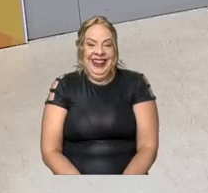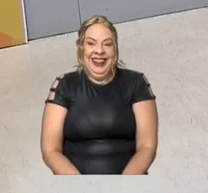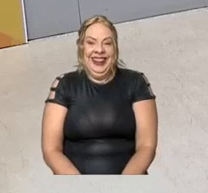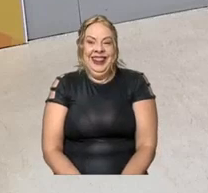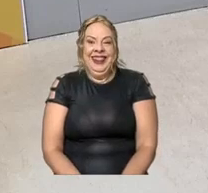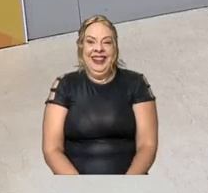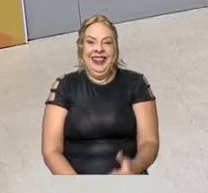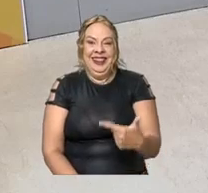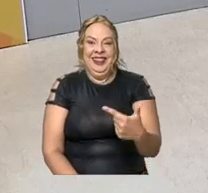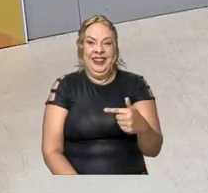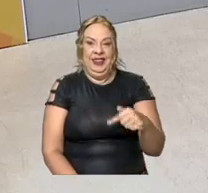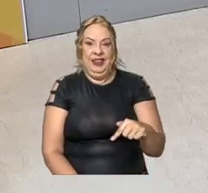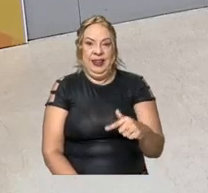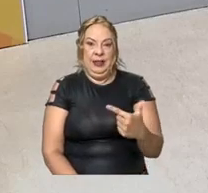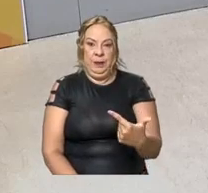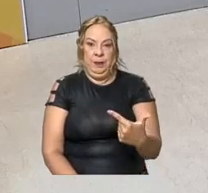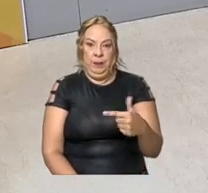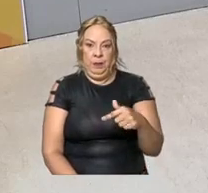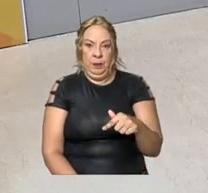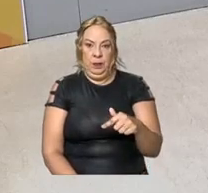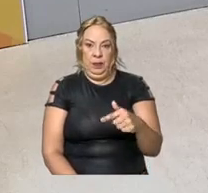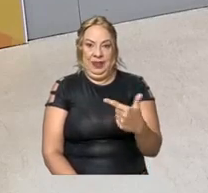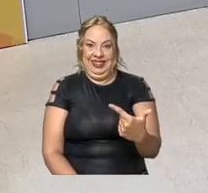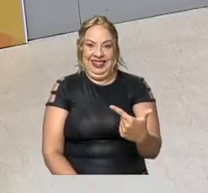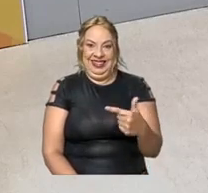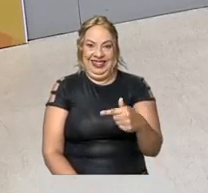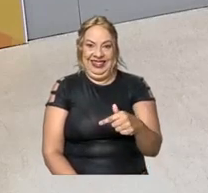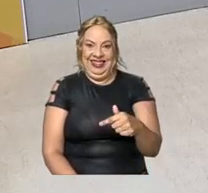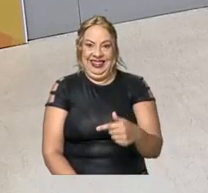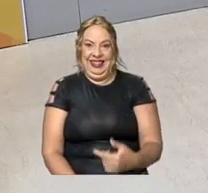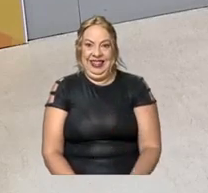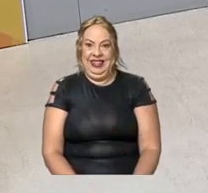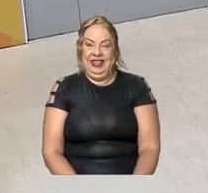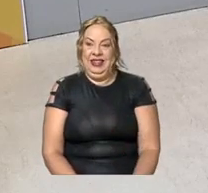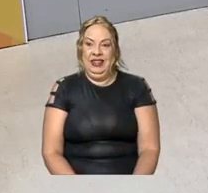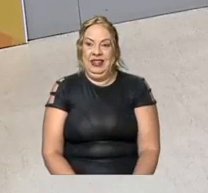vamos lá, 27, 27, 27,